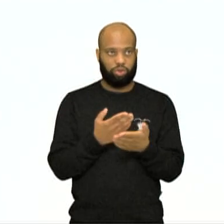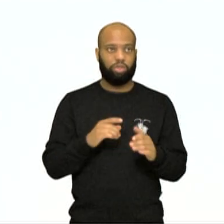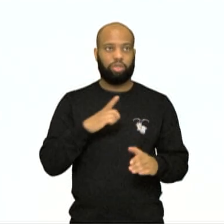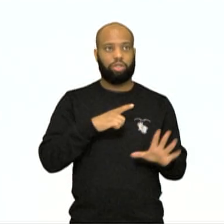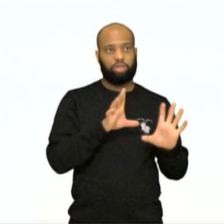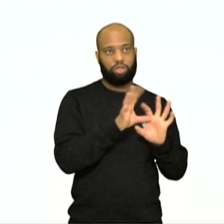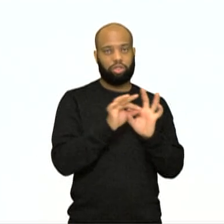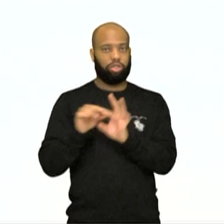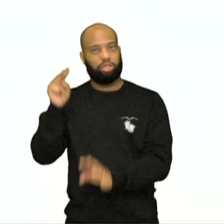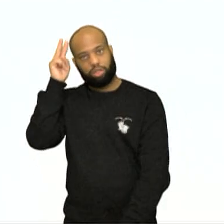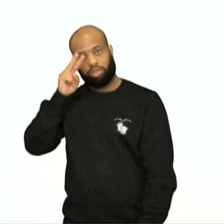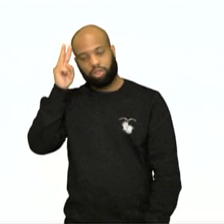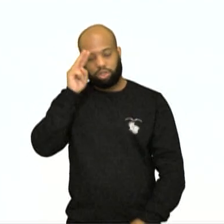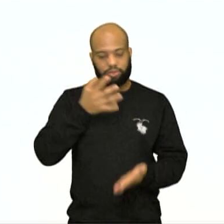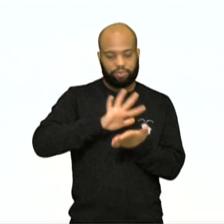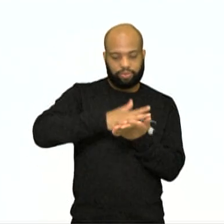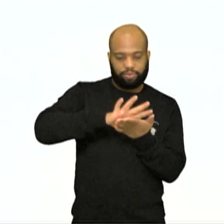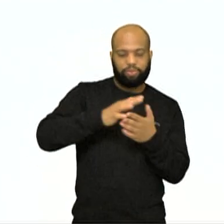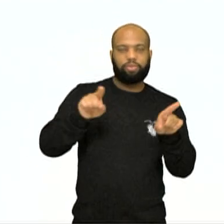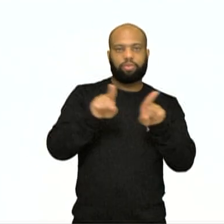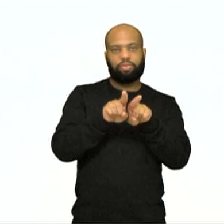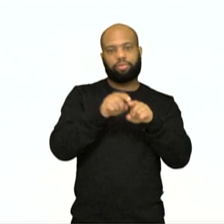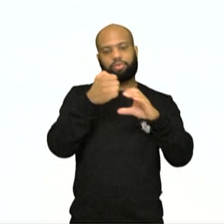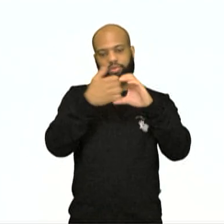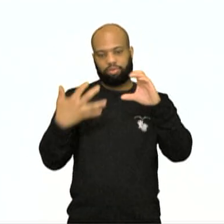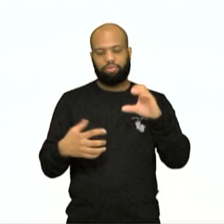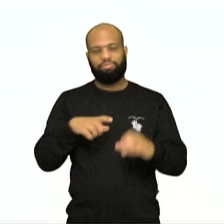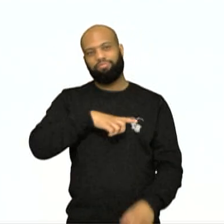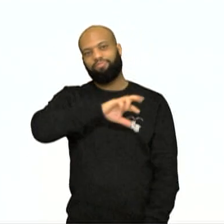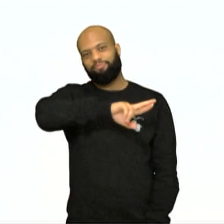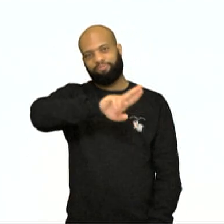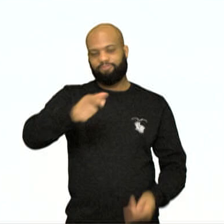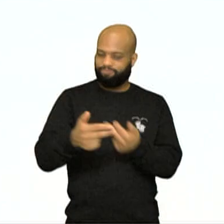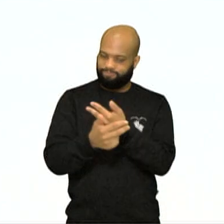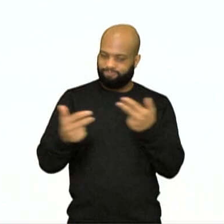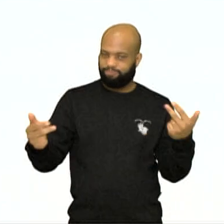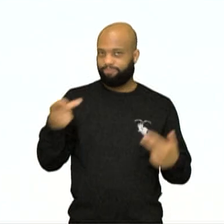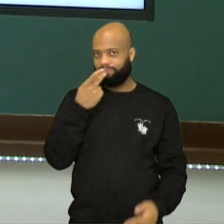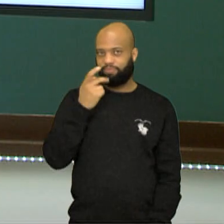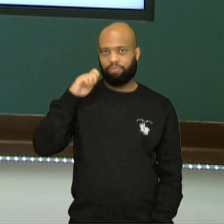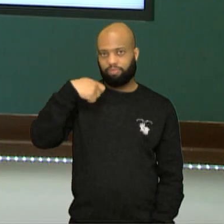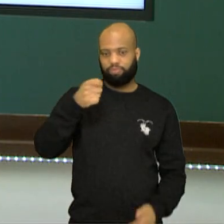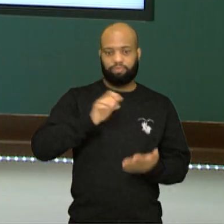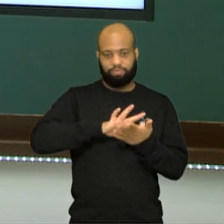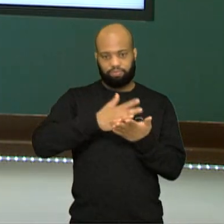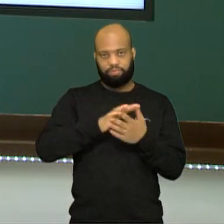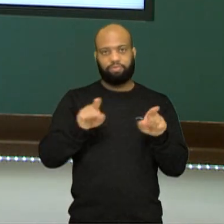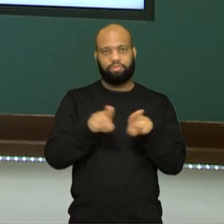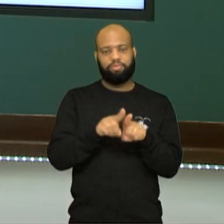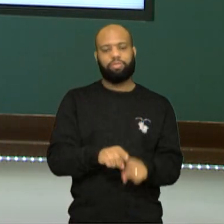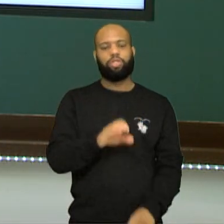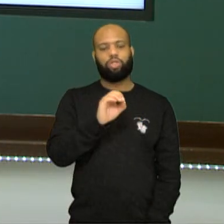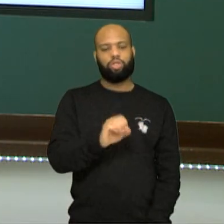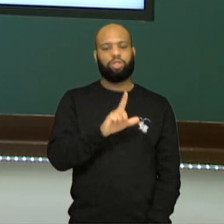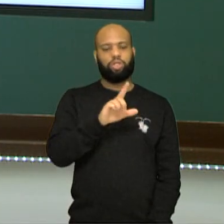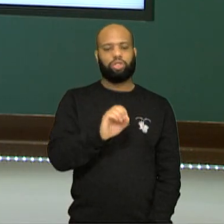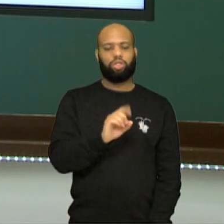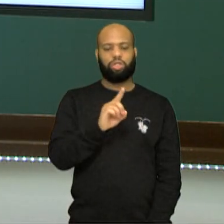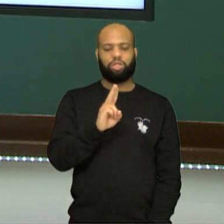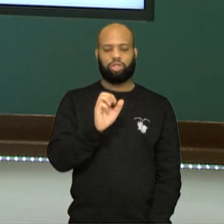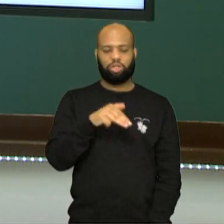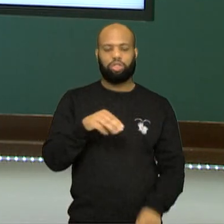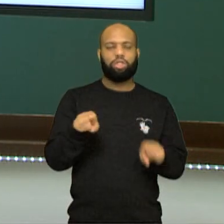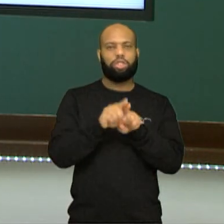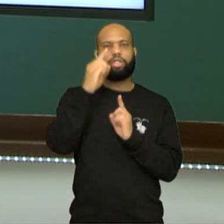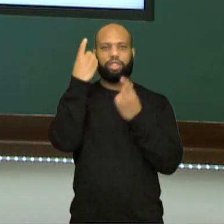contexto histórico do samba e sua característica. A gente tinha muita coisa mais para falar de samba, muita coisa mais para falar de Olodum, né, do carnaval